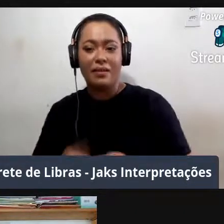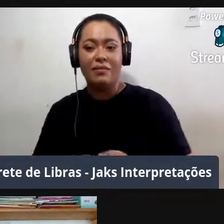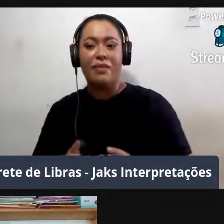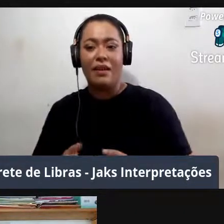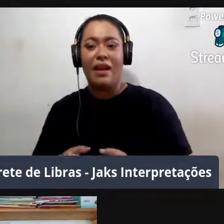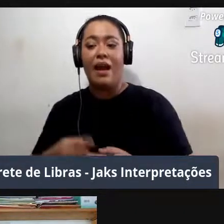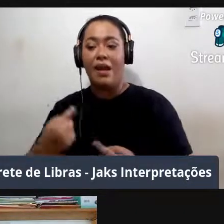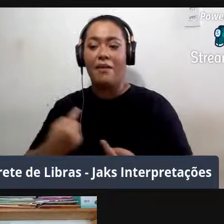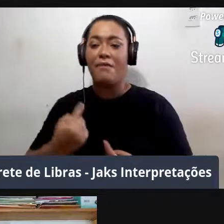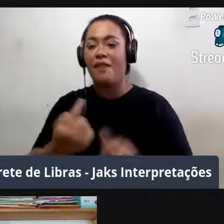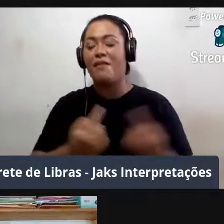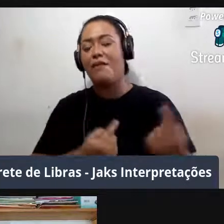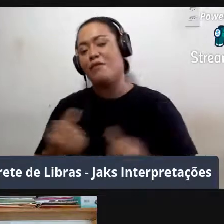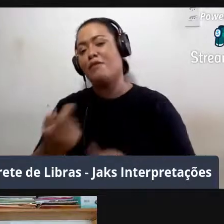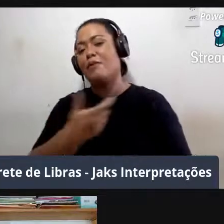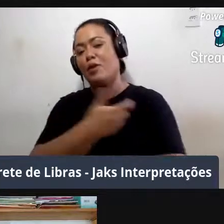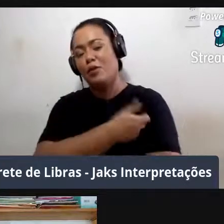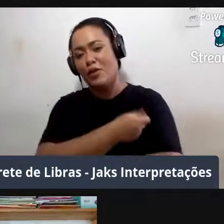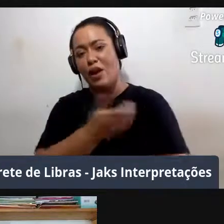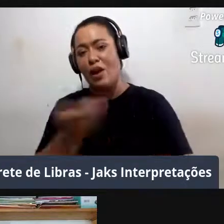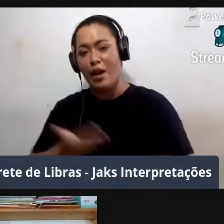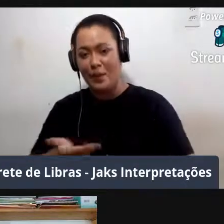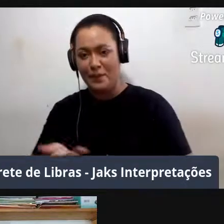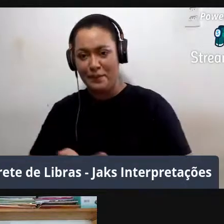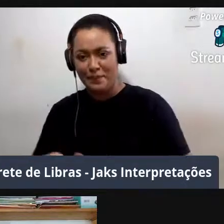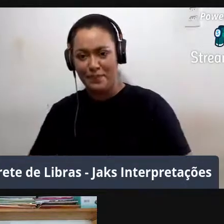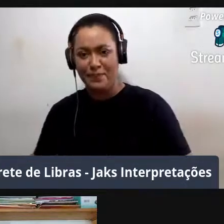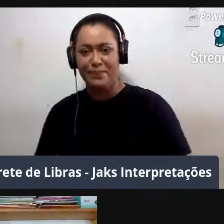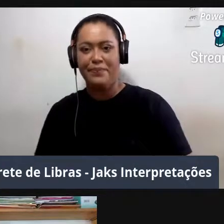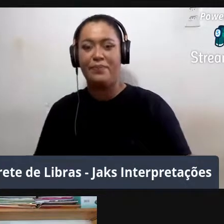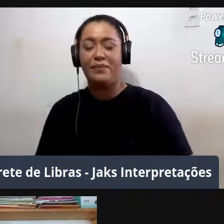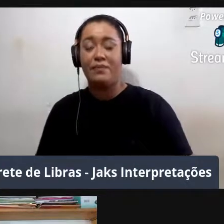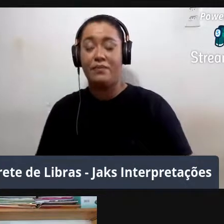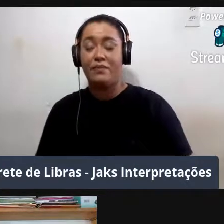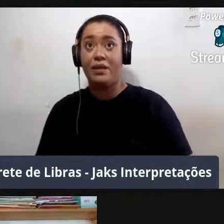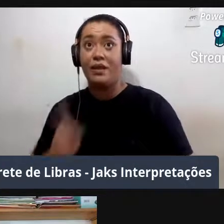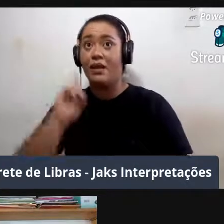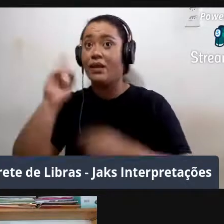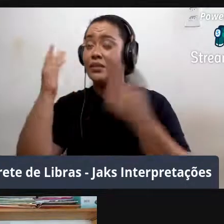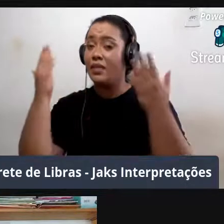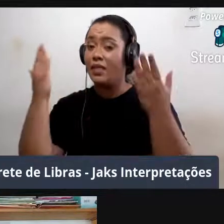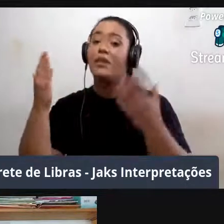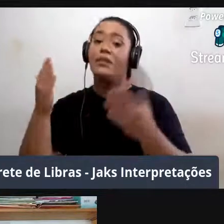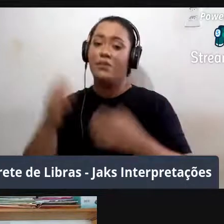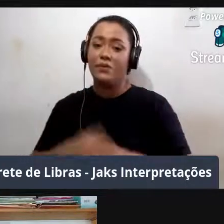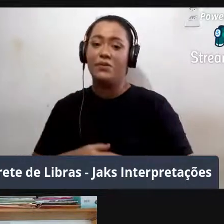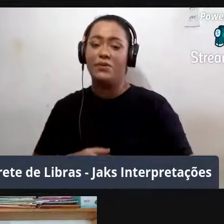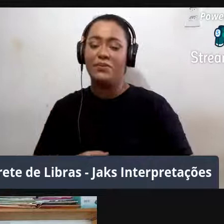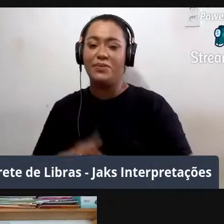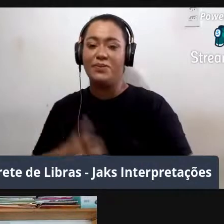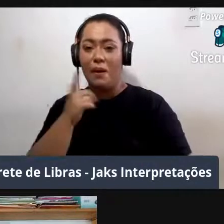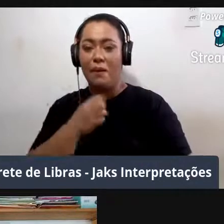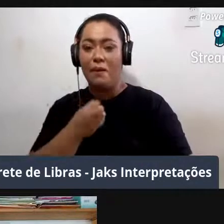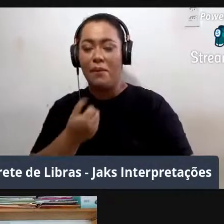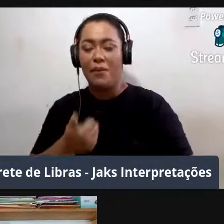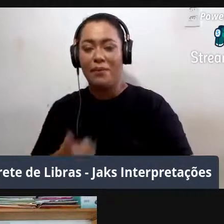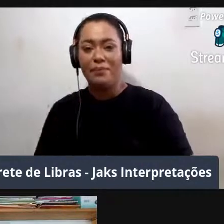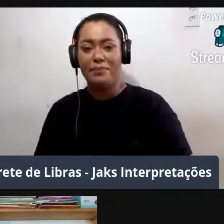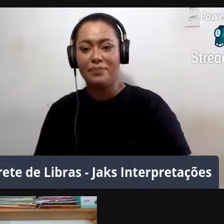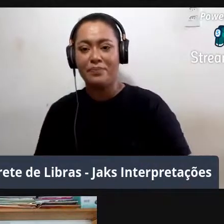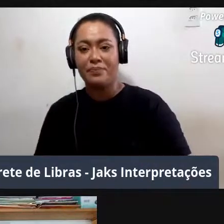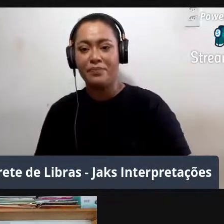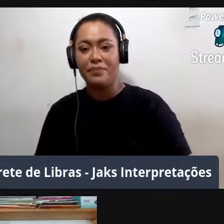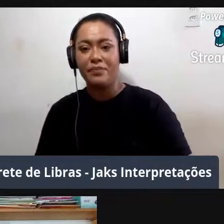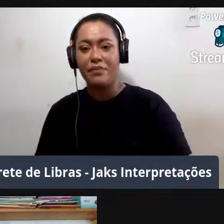Era isso que eu ia te Mas perguntar agora. graças a Deus tá tudo dando certo. quer contar para a gente que tu, além de ser